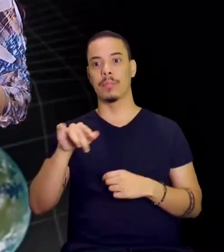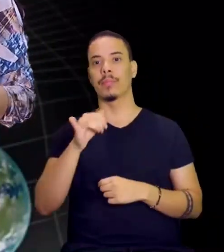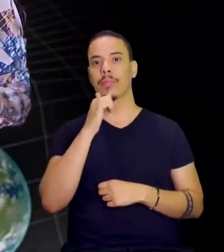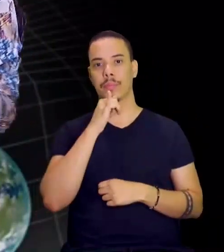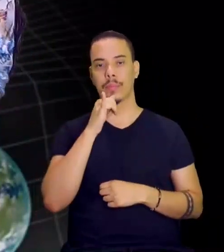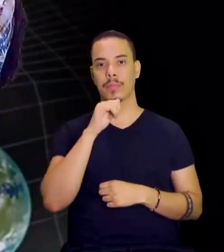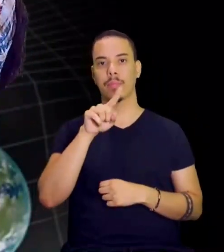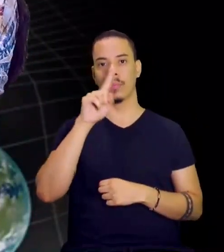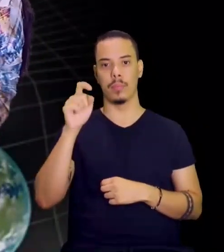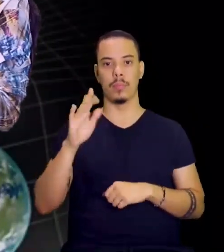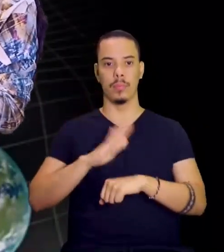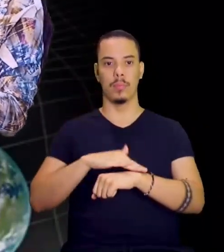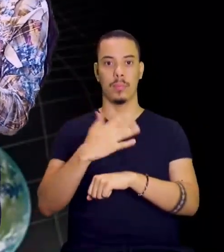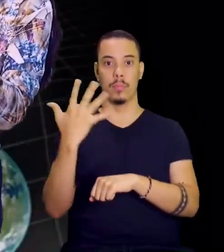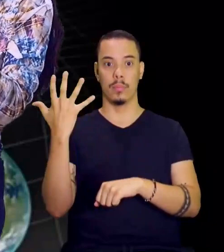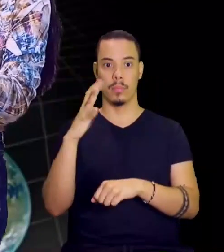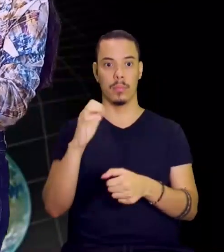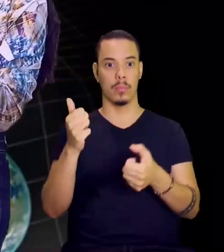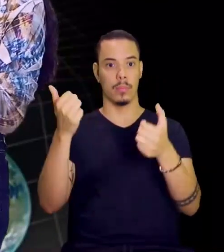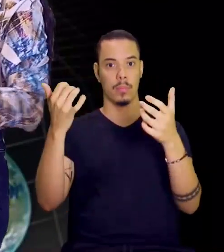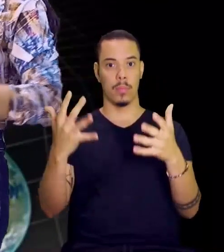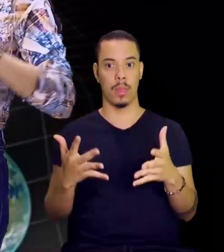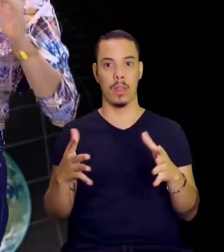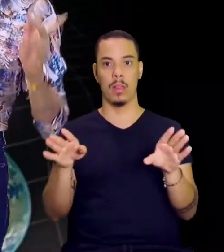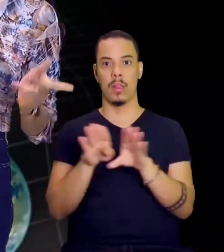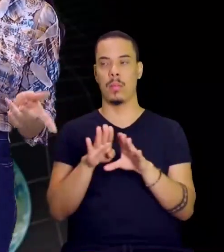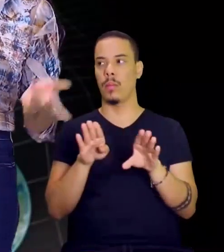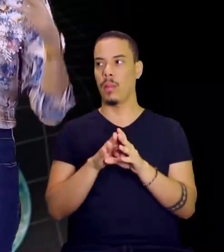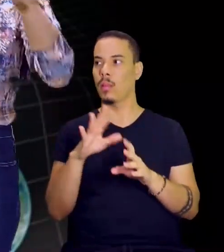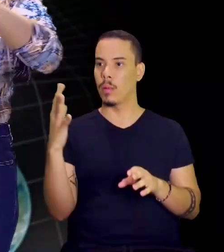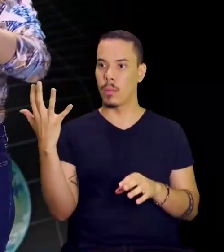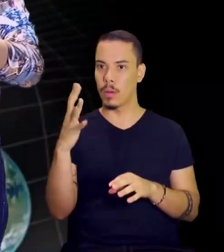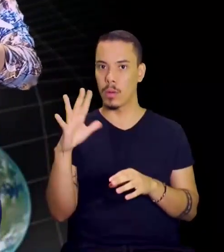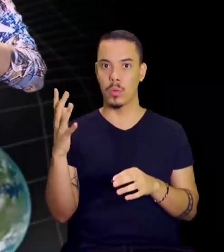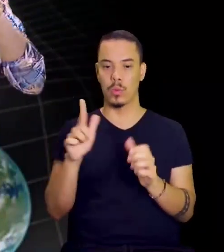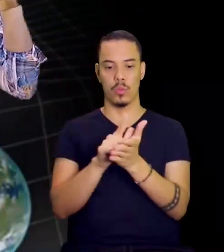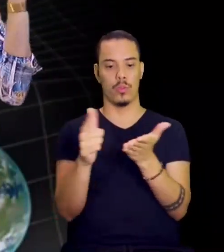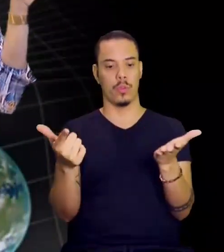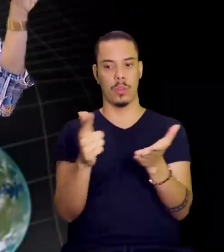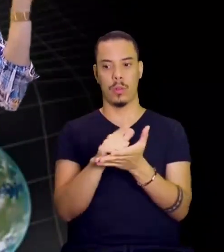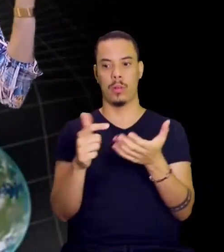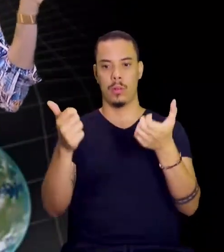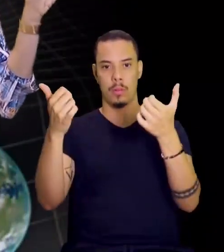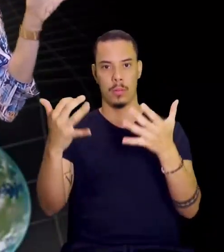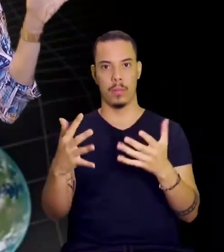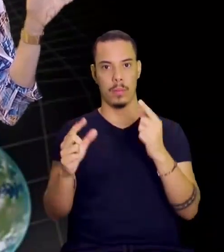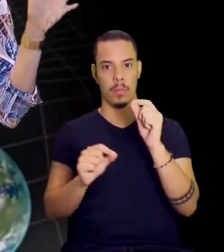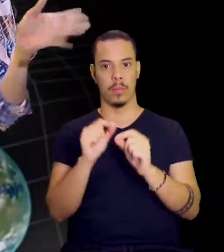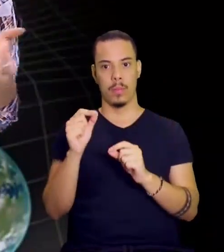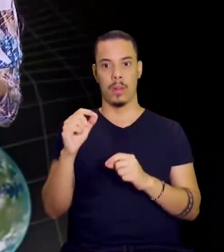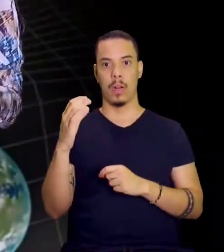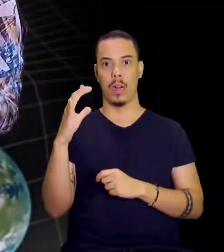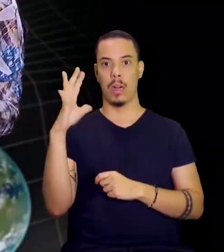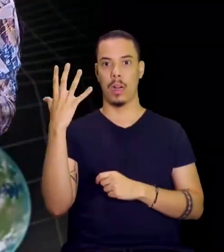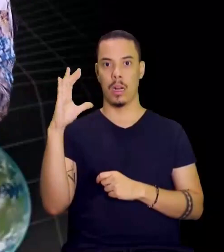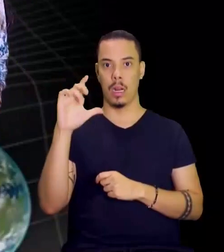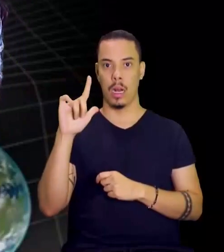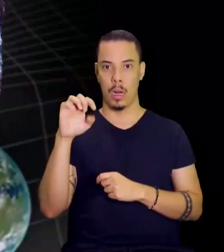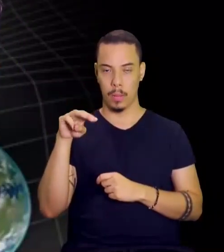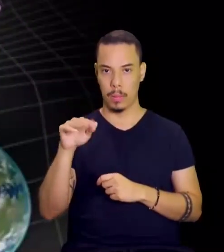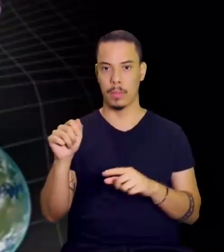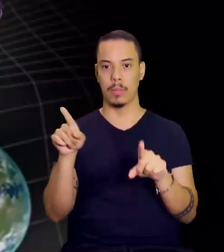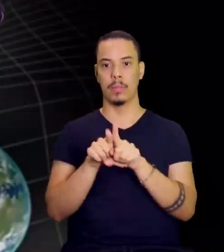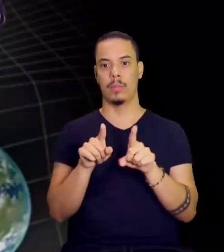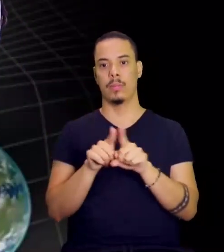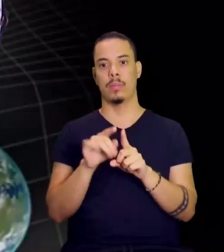falando de temperatura, de massa de ar e tudo mais. Então, previsão do tempo lá no jornal é para falar do clima. A nossa unidade de